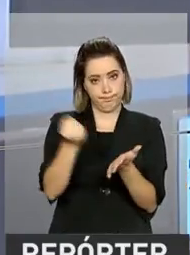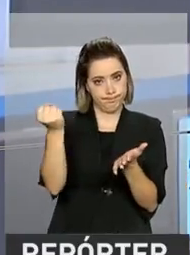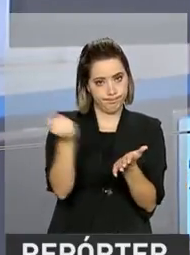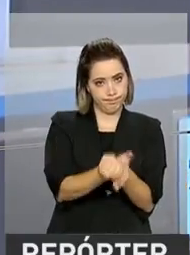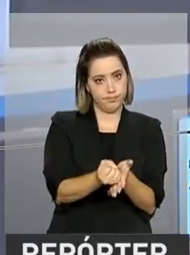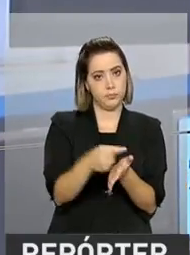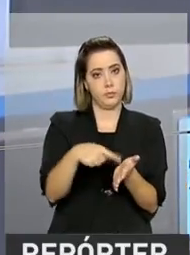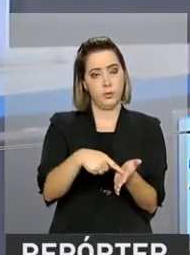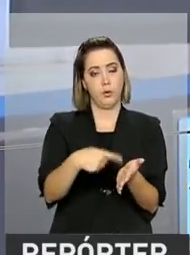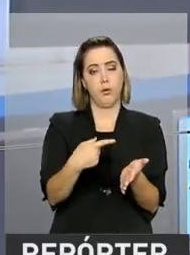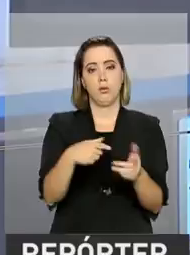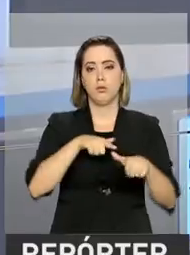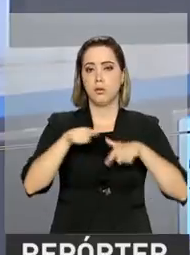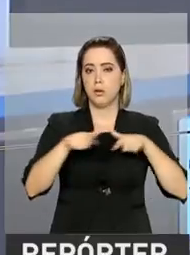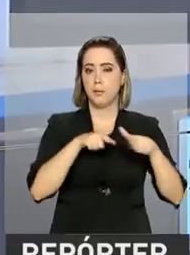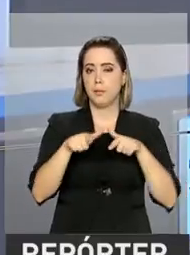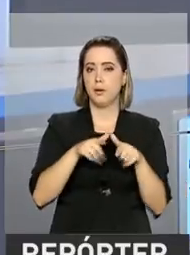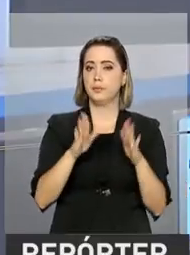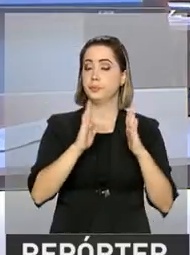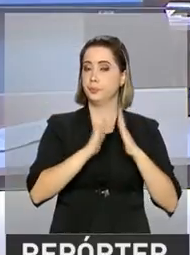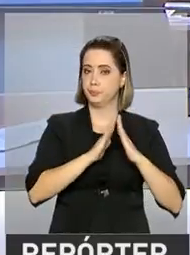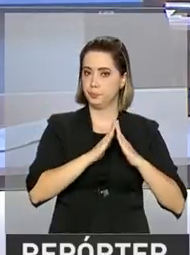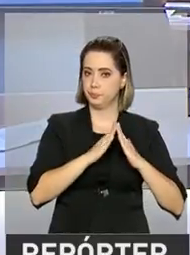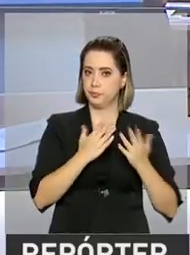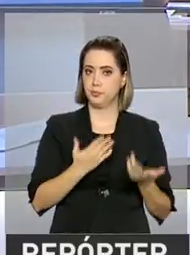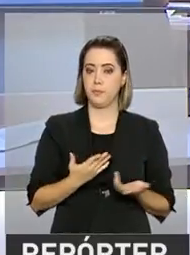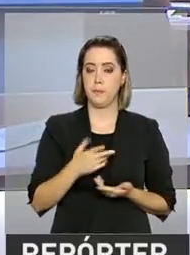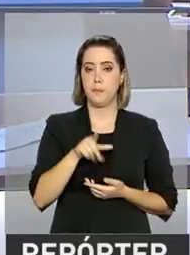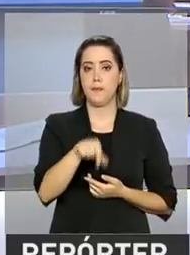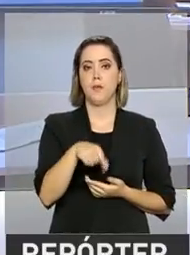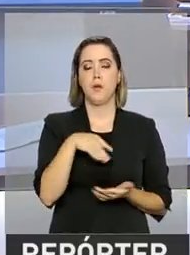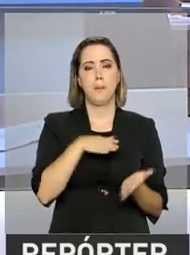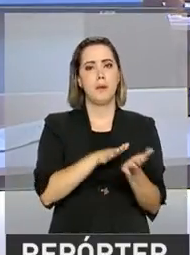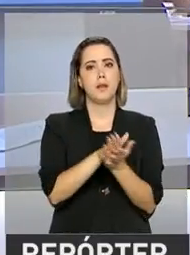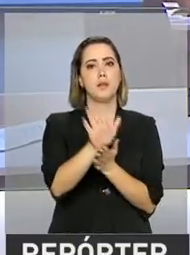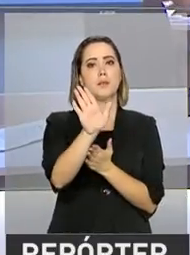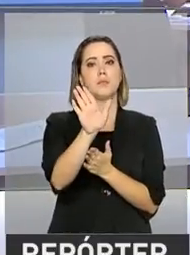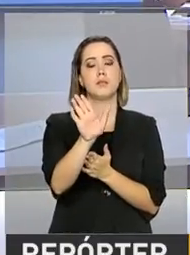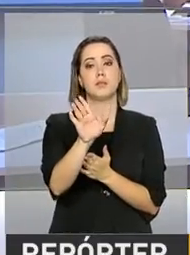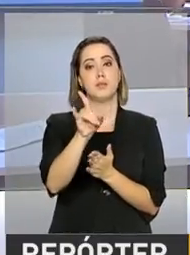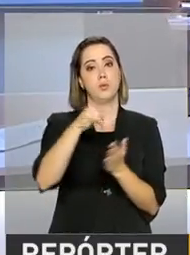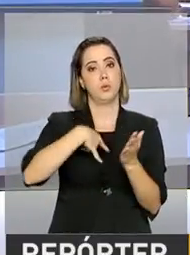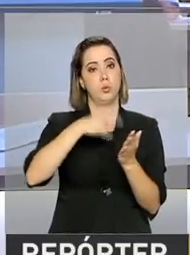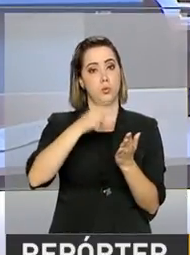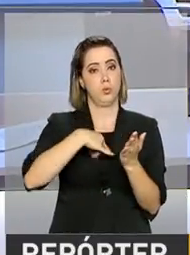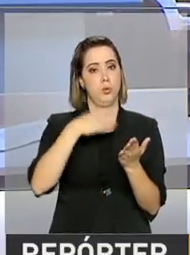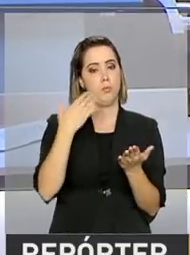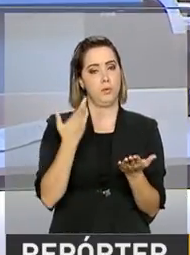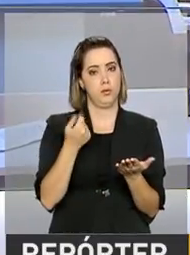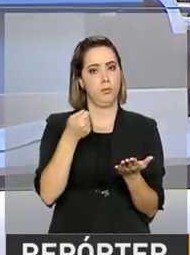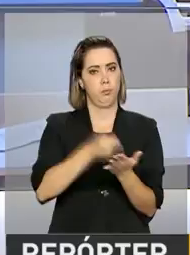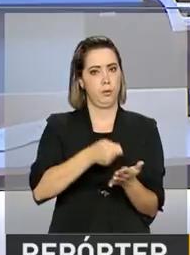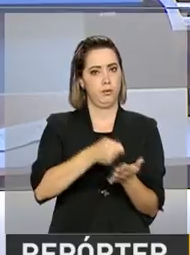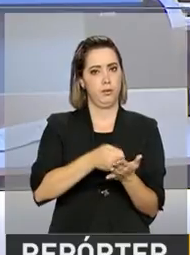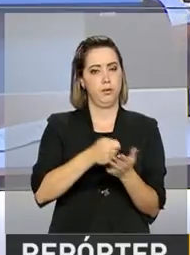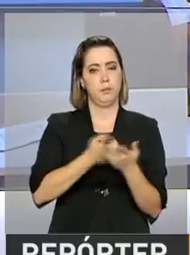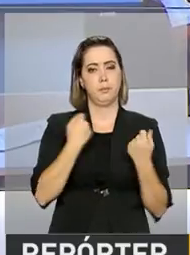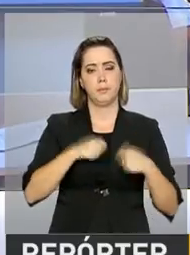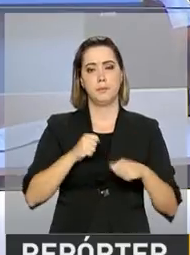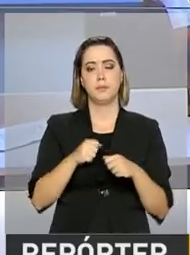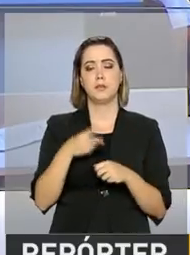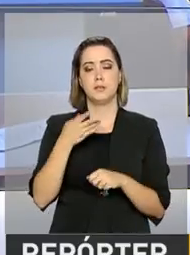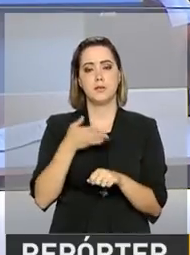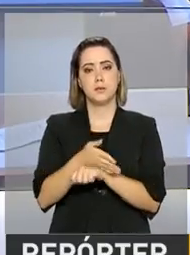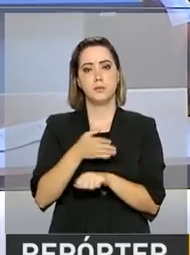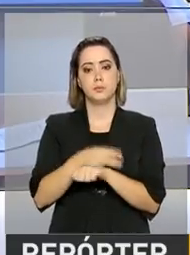relativas aos trabalhadores domésticos para a emissão da guia unificada o empregador deve acessar a página do